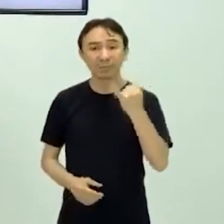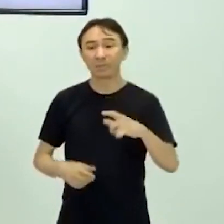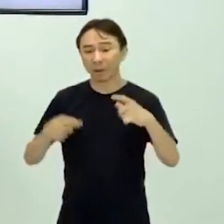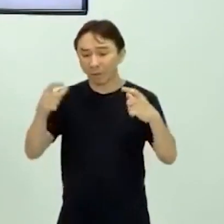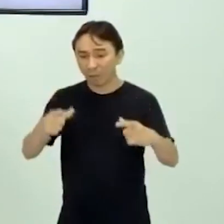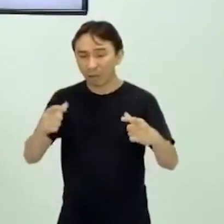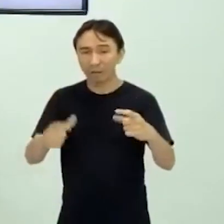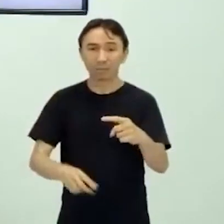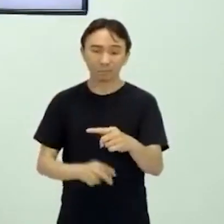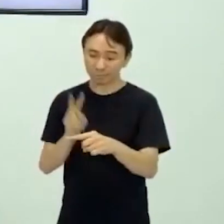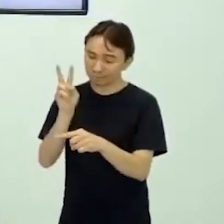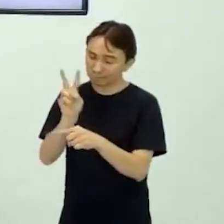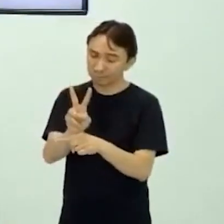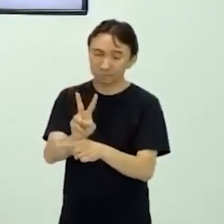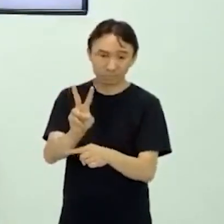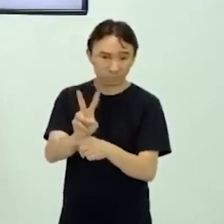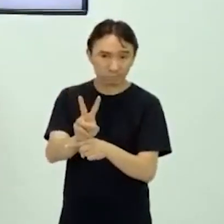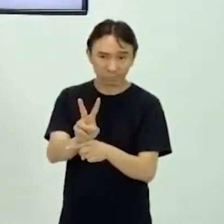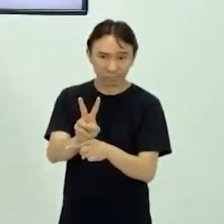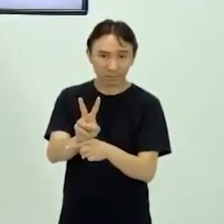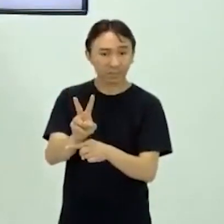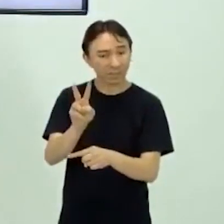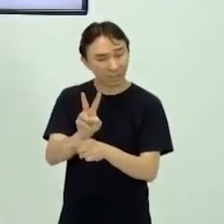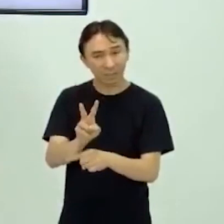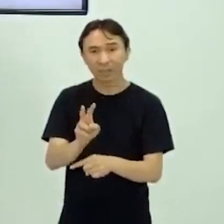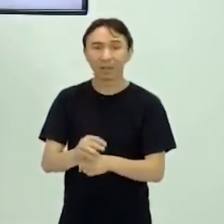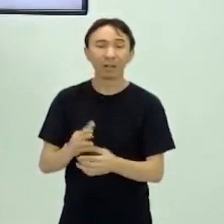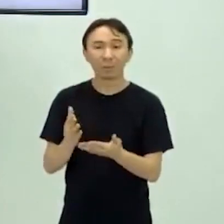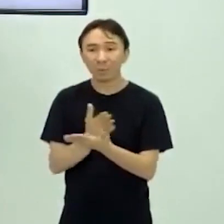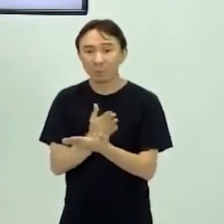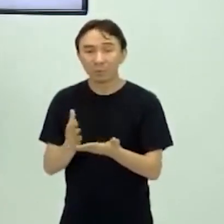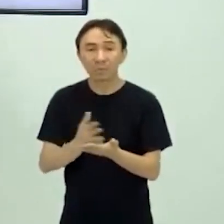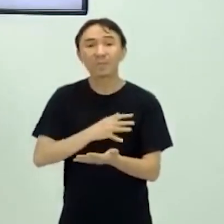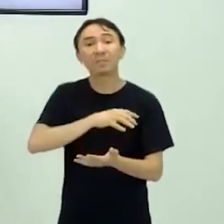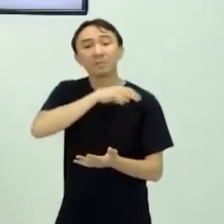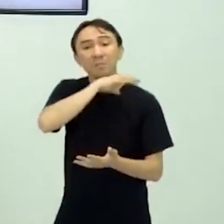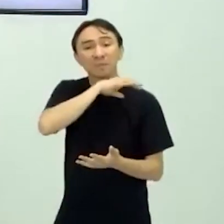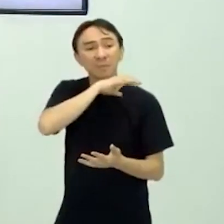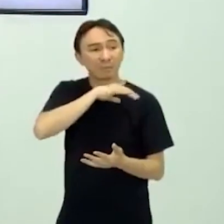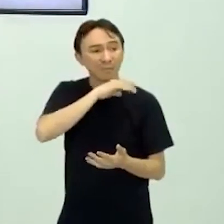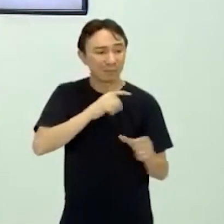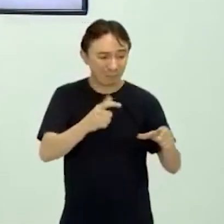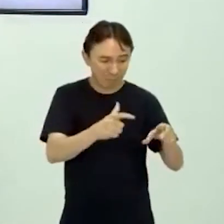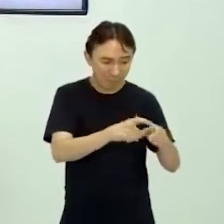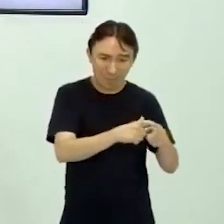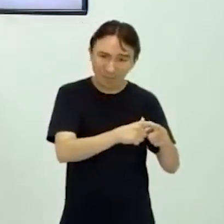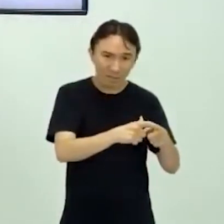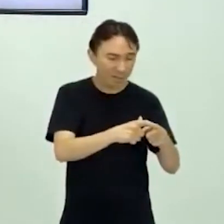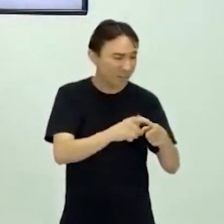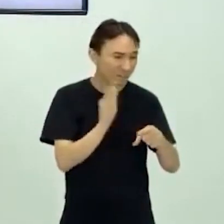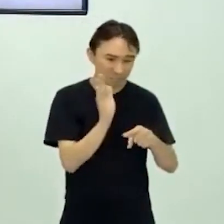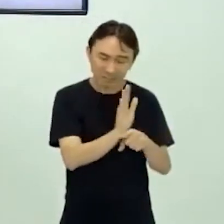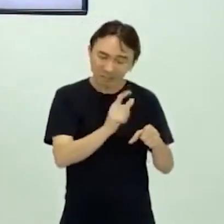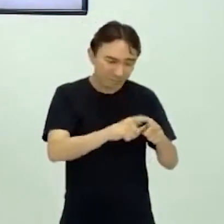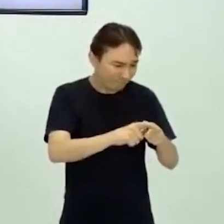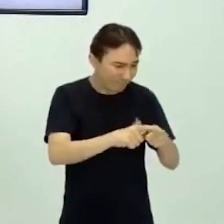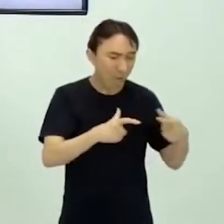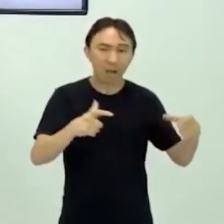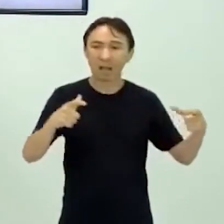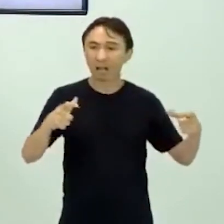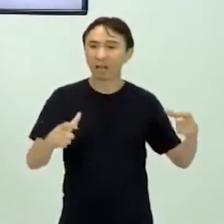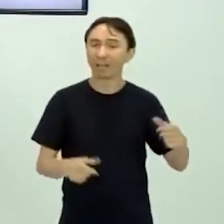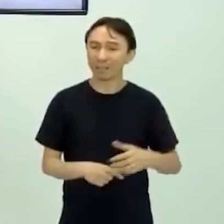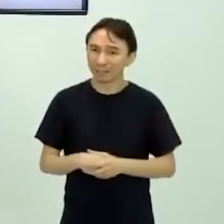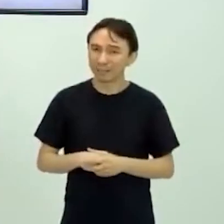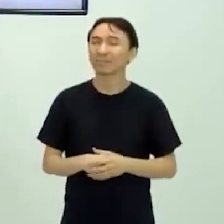mas recuperar, né, alguns animais ou a própria vegetação da sua extinção. A gente sabe que